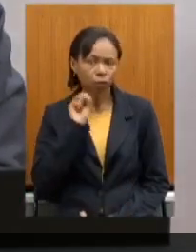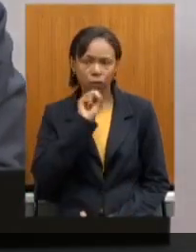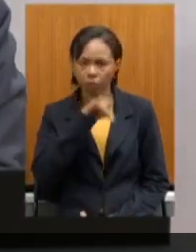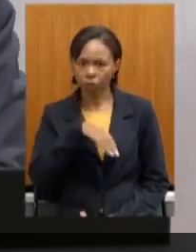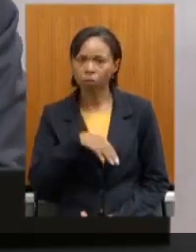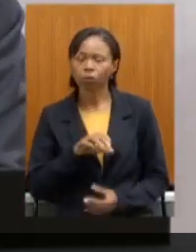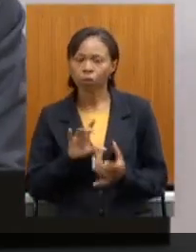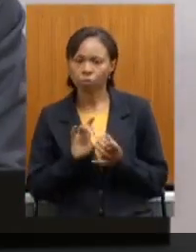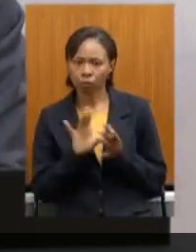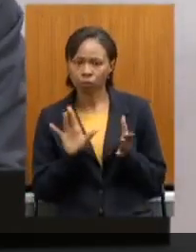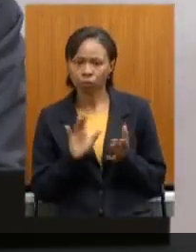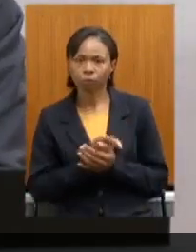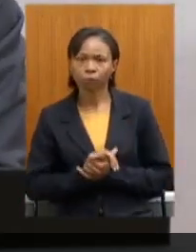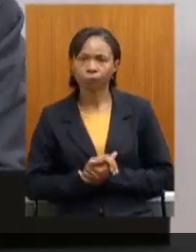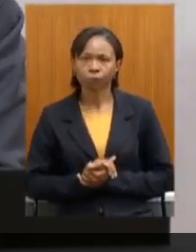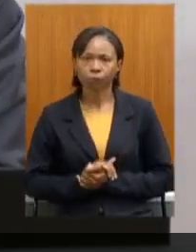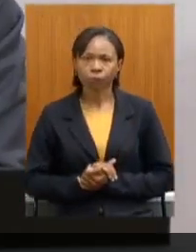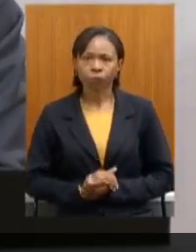lhe ouvindo, sim.